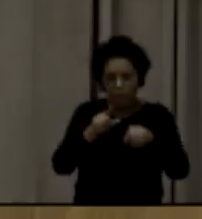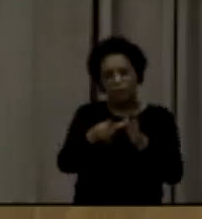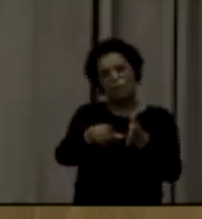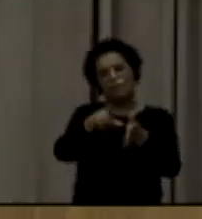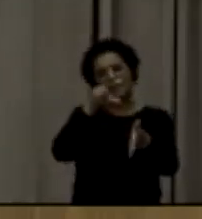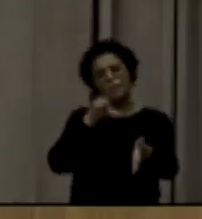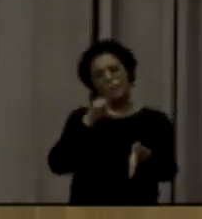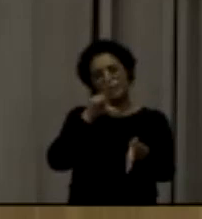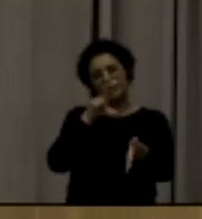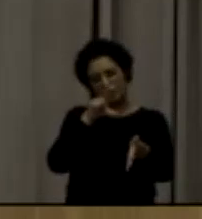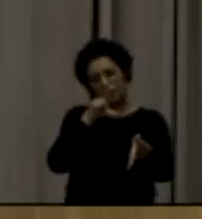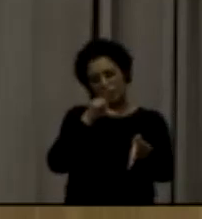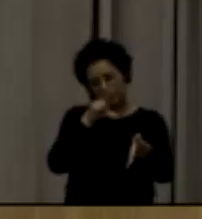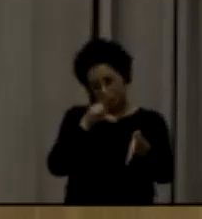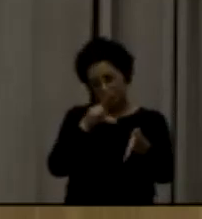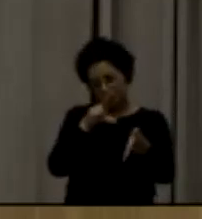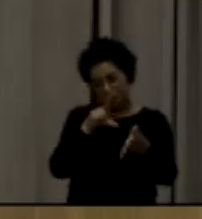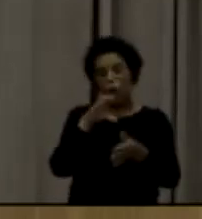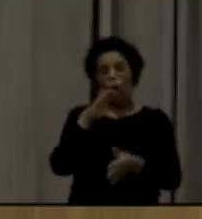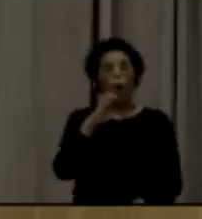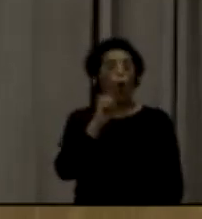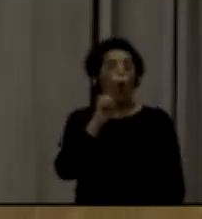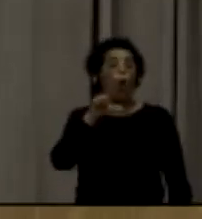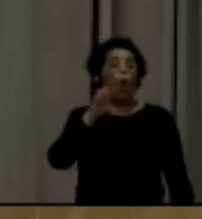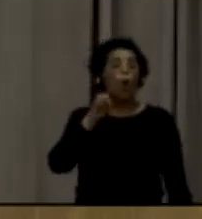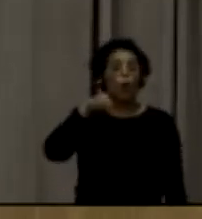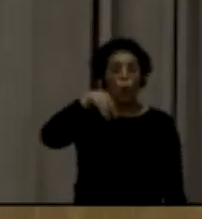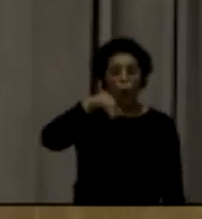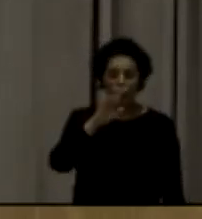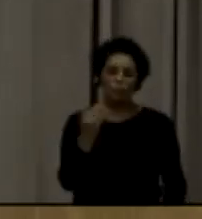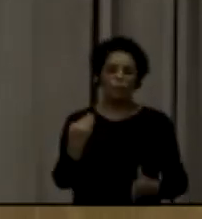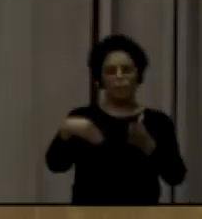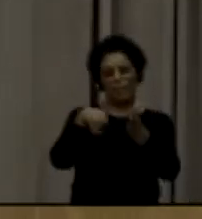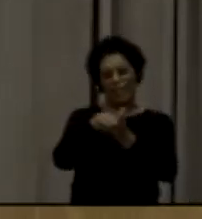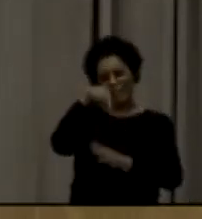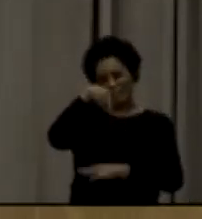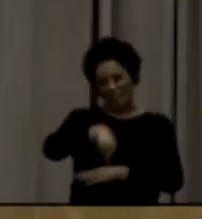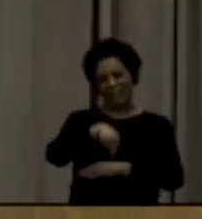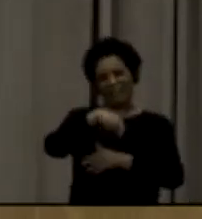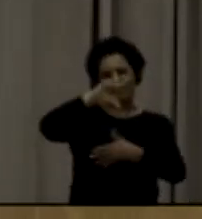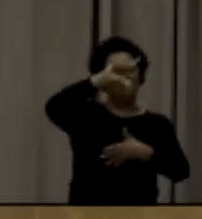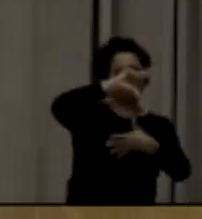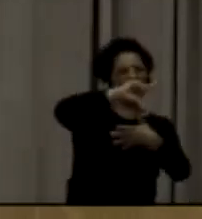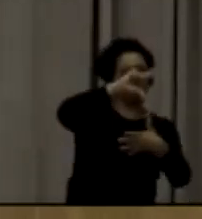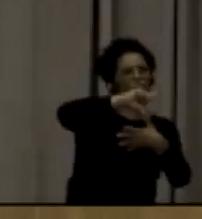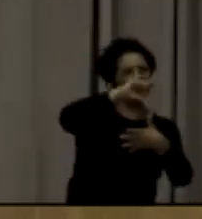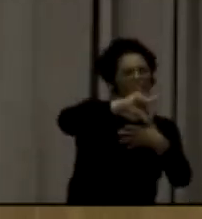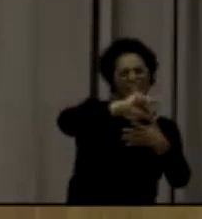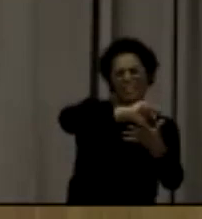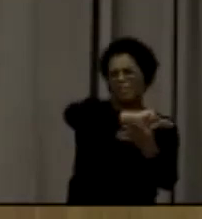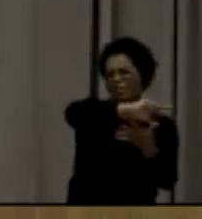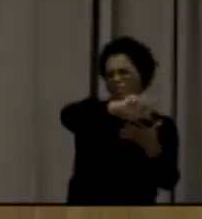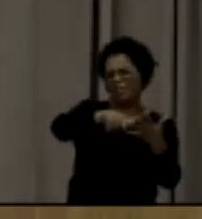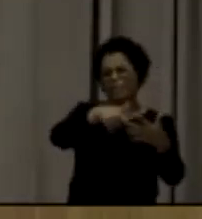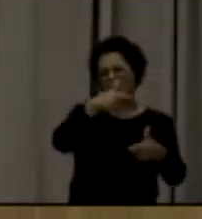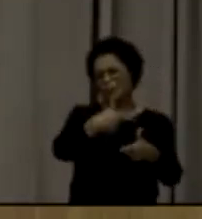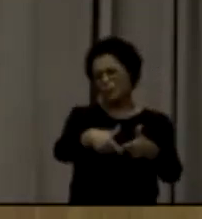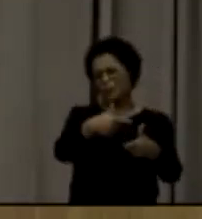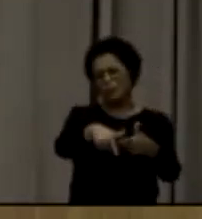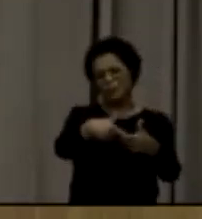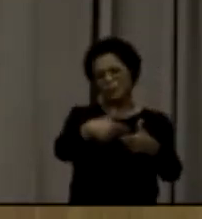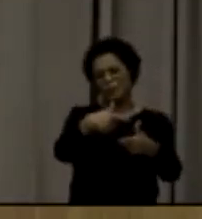que Colombo chegasse a essa terra, onde nasceu a rebeldia latino-americana, onde tem tantos problemas e tantas coisas